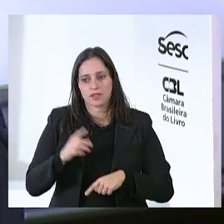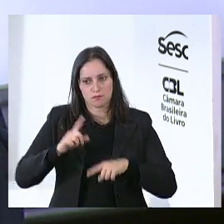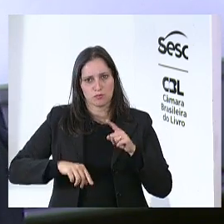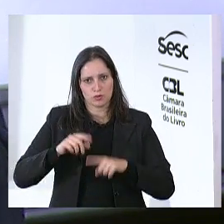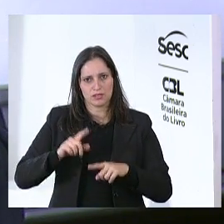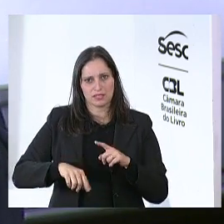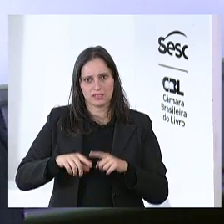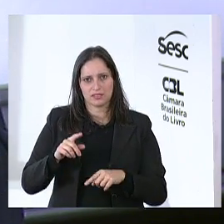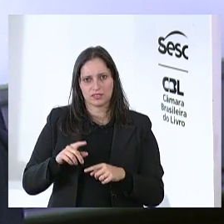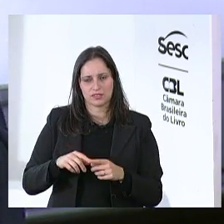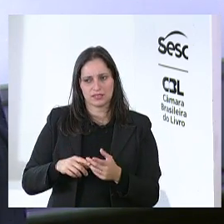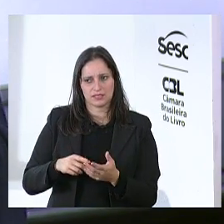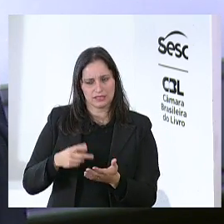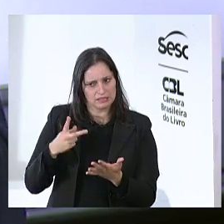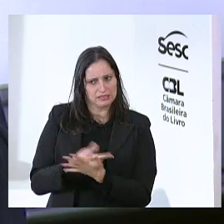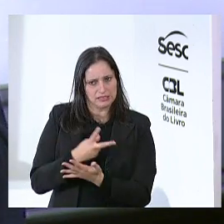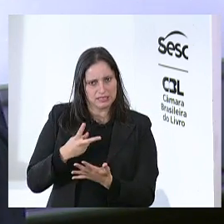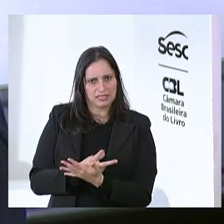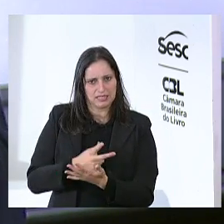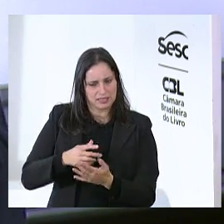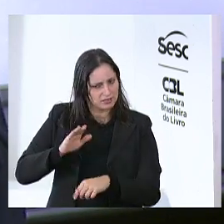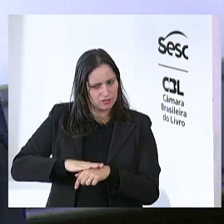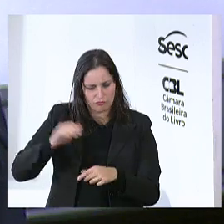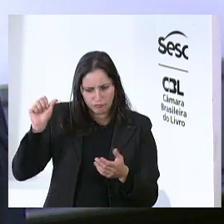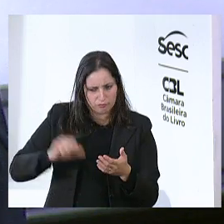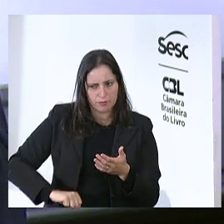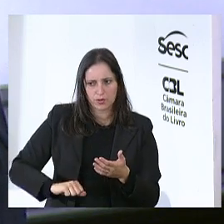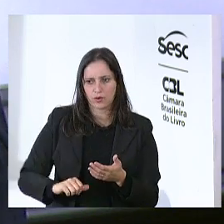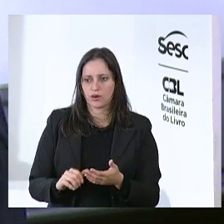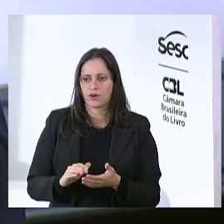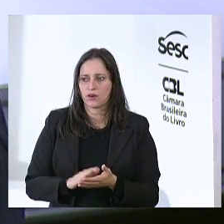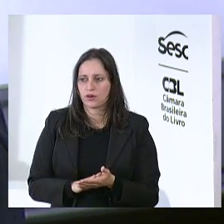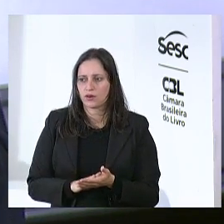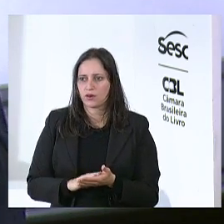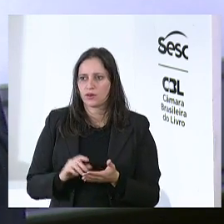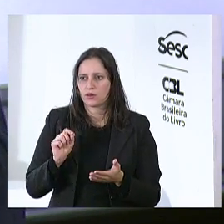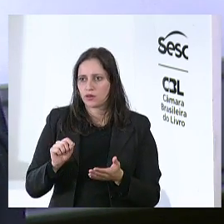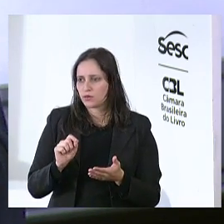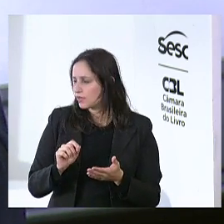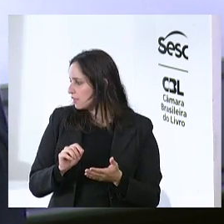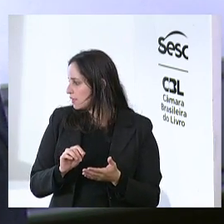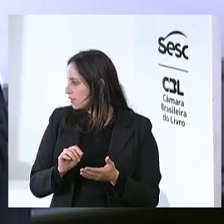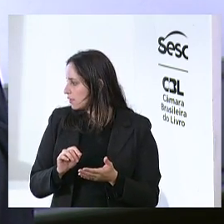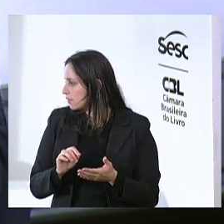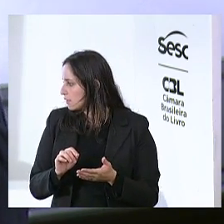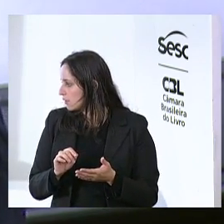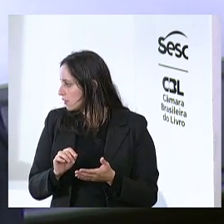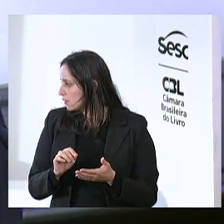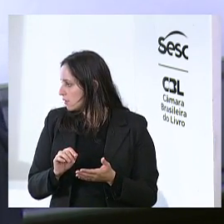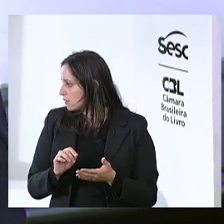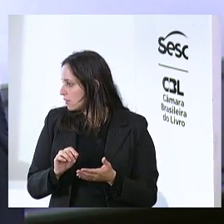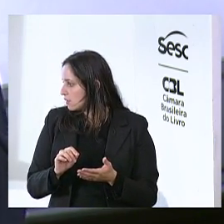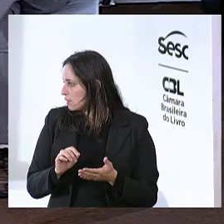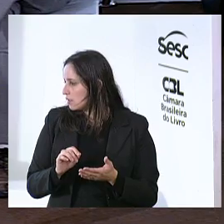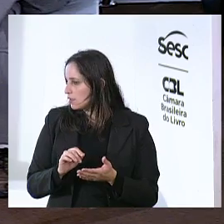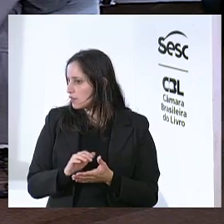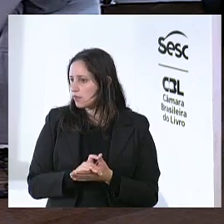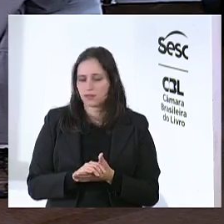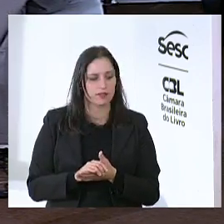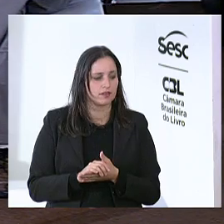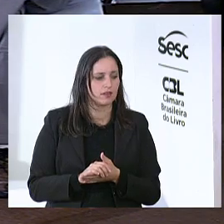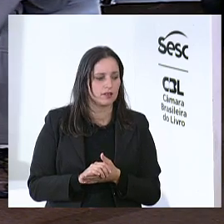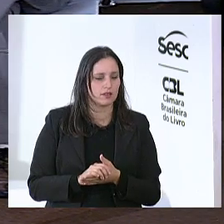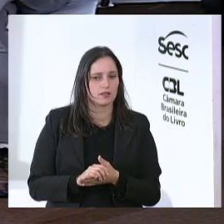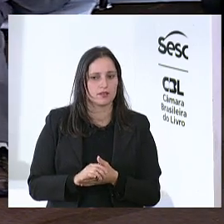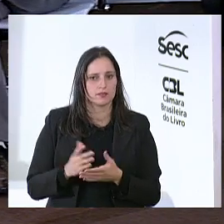condenada em última instância por corrupção, sabe quem foi? Luiz Erundina. É o fim da picada, né? Eu não